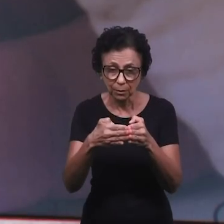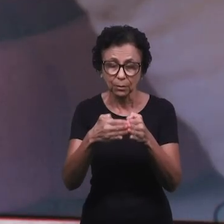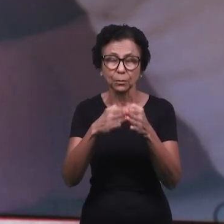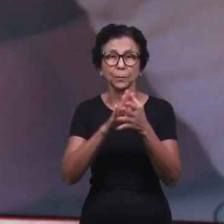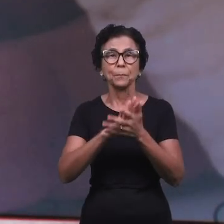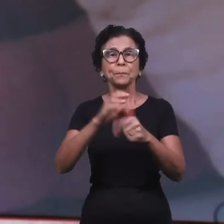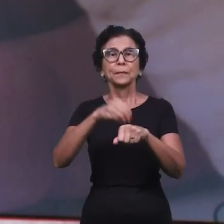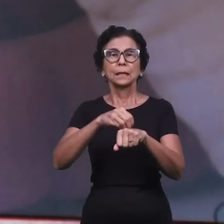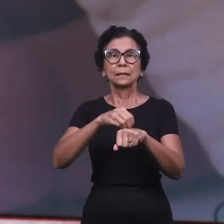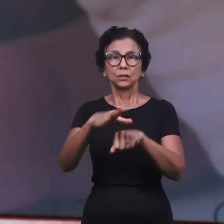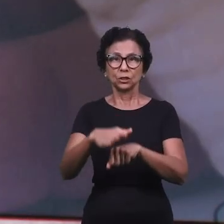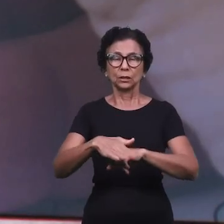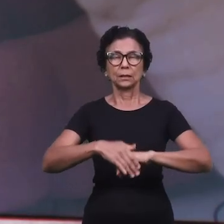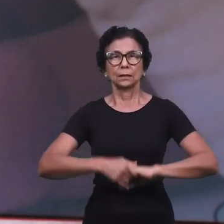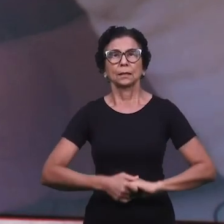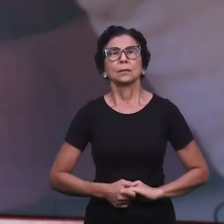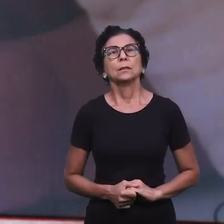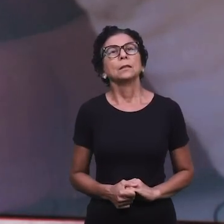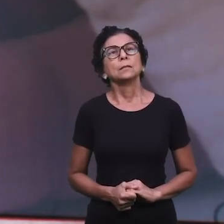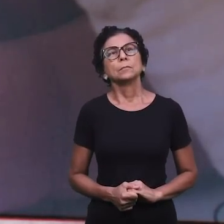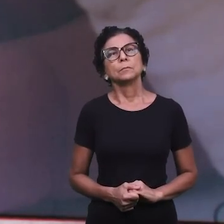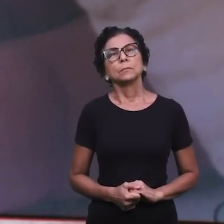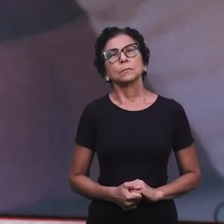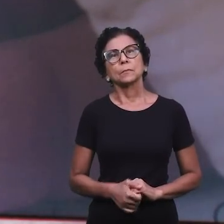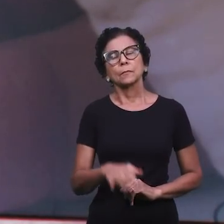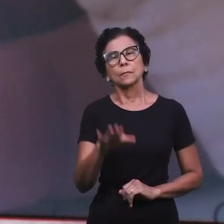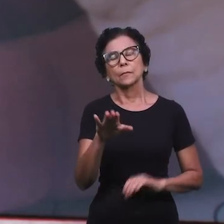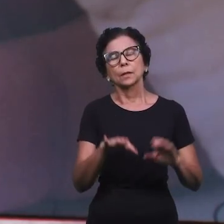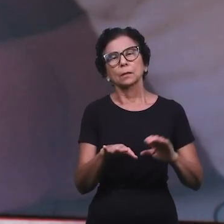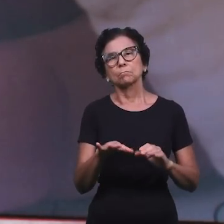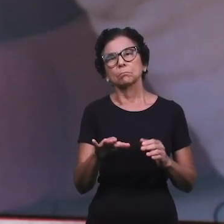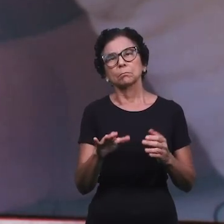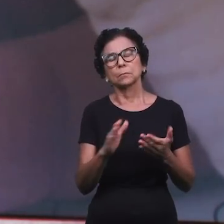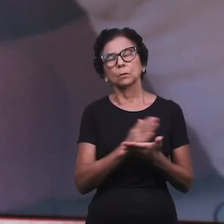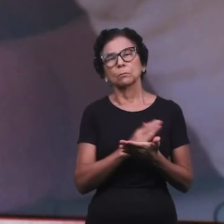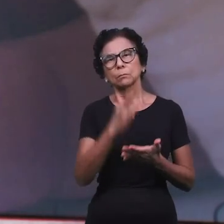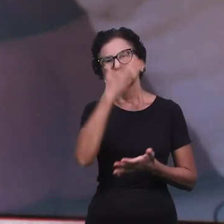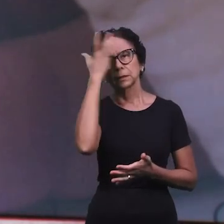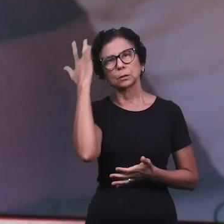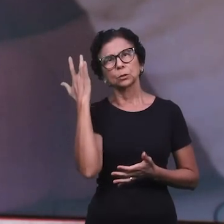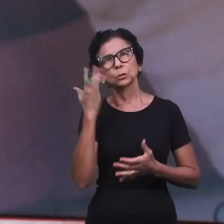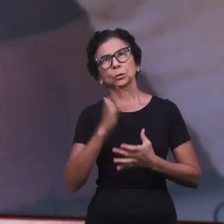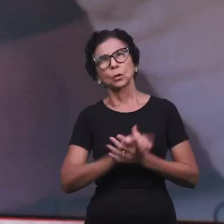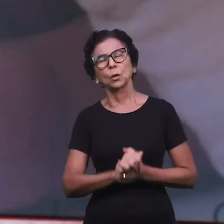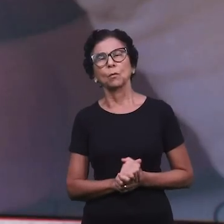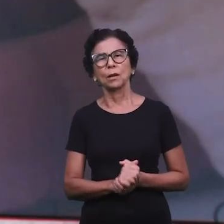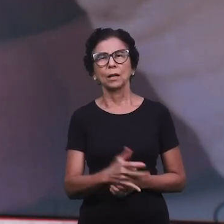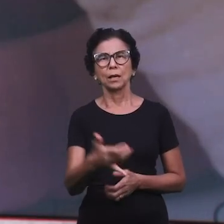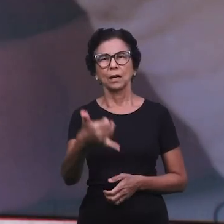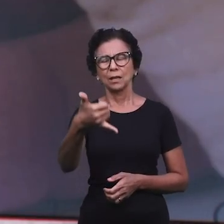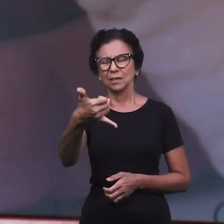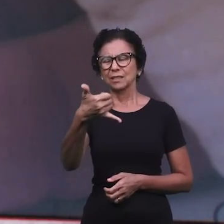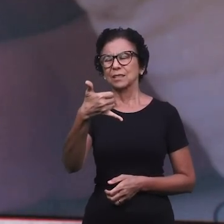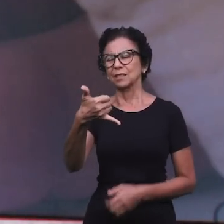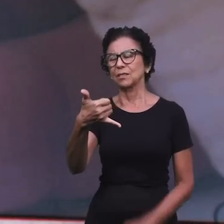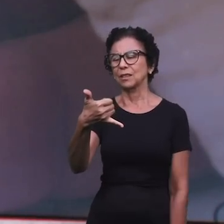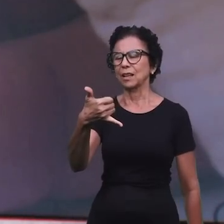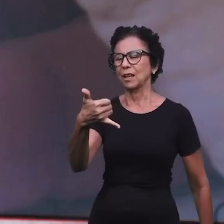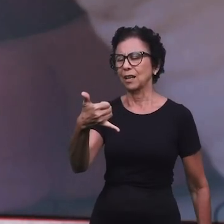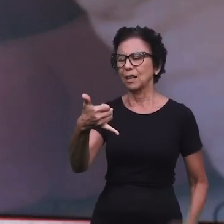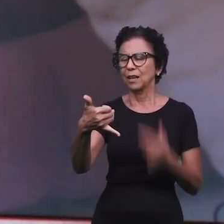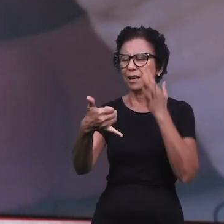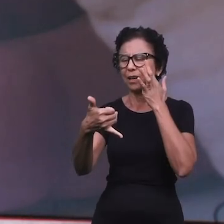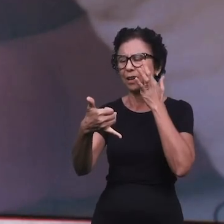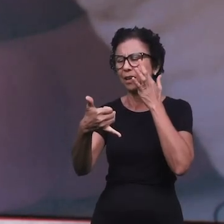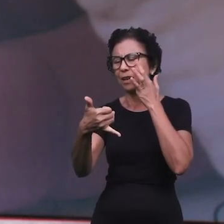dica, para quem não usa, né, às vezes algumas pessoas assistem aulas pelo celular, mas, né, se